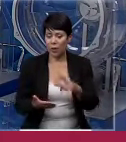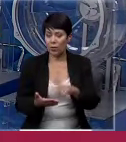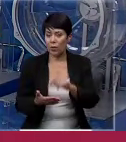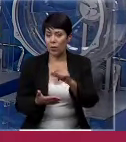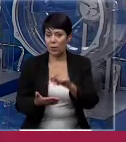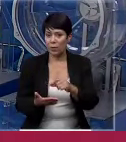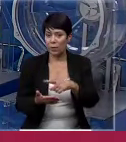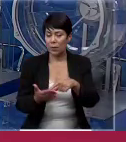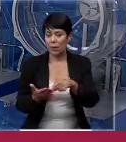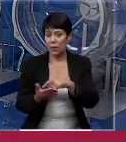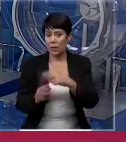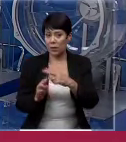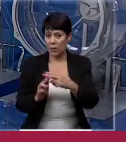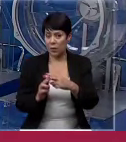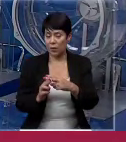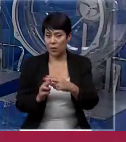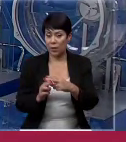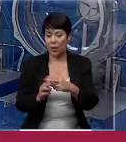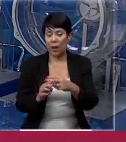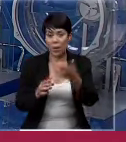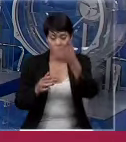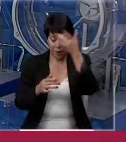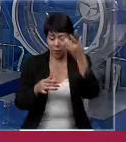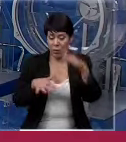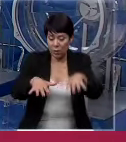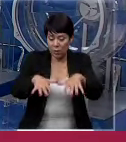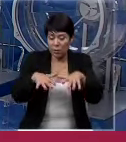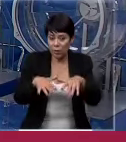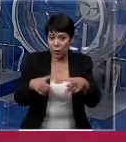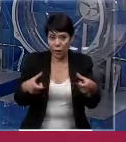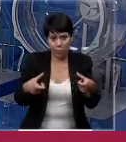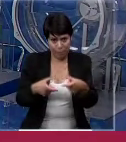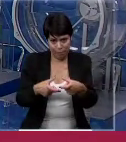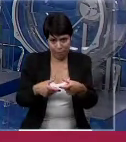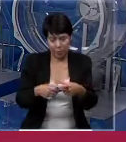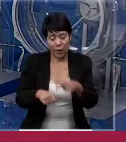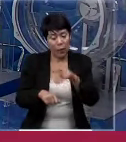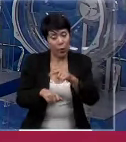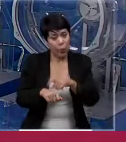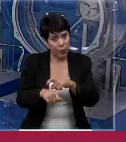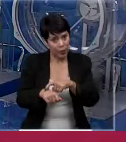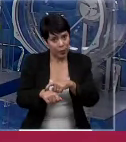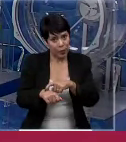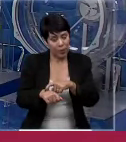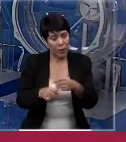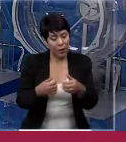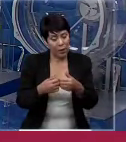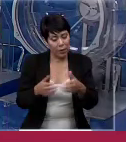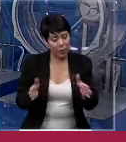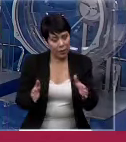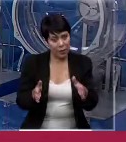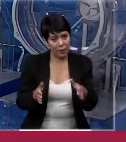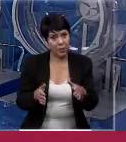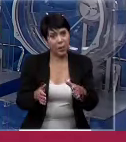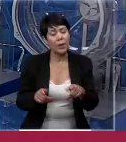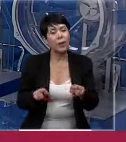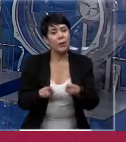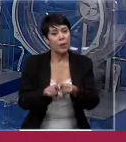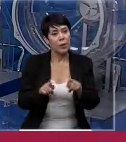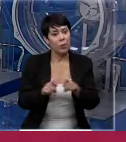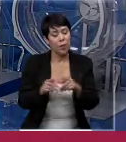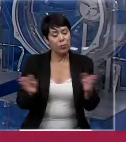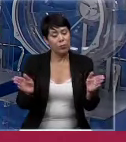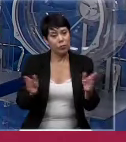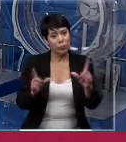Caixa estão sendo realizados com público reduzido. O horário de funcionamento do espaço Loterias Caixa também